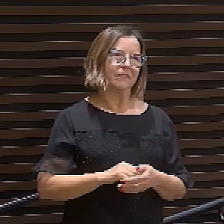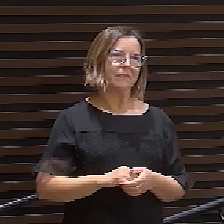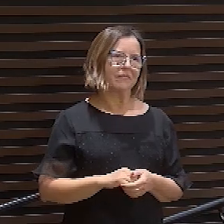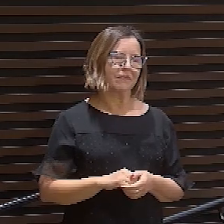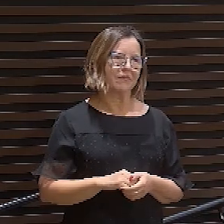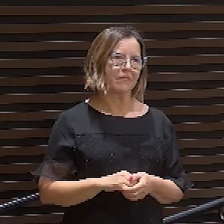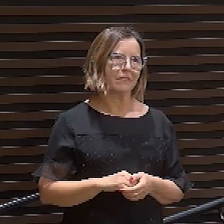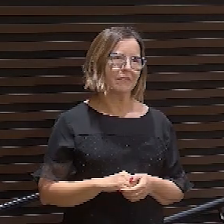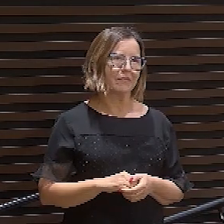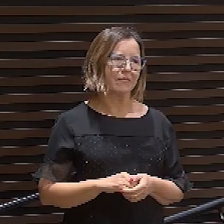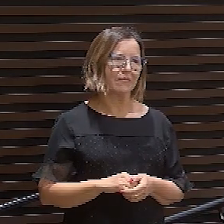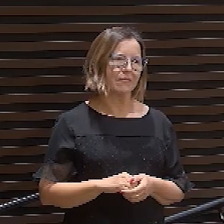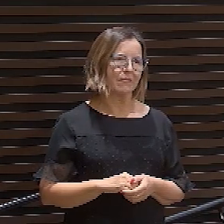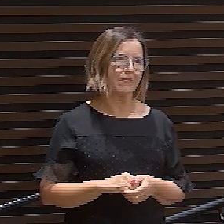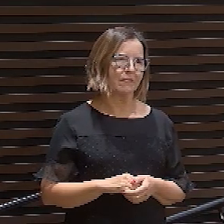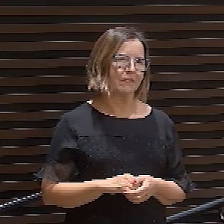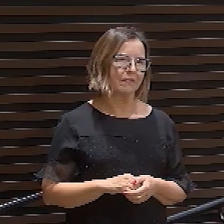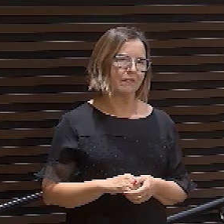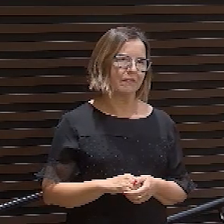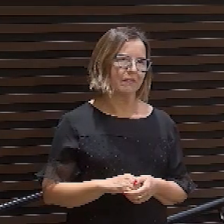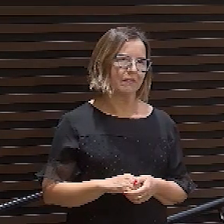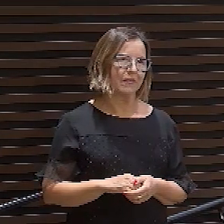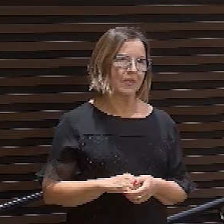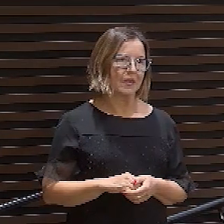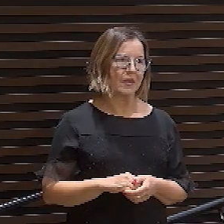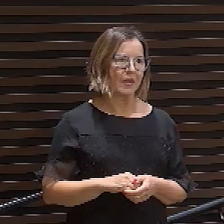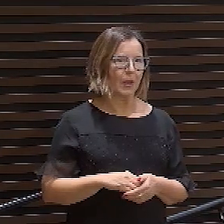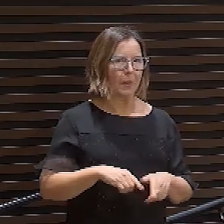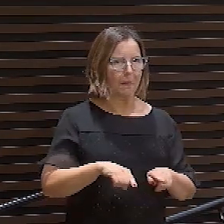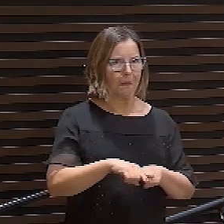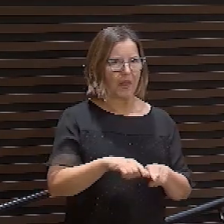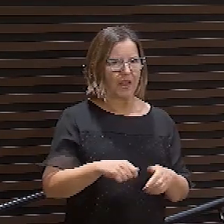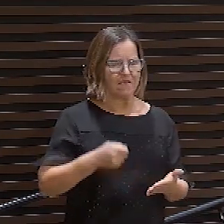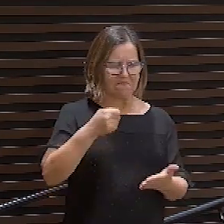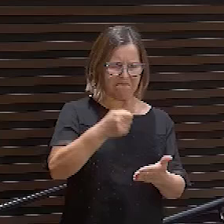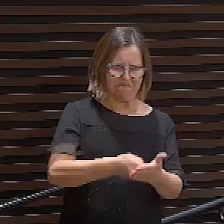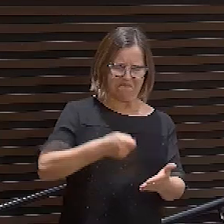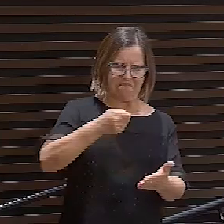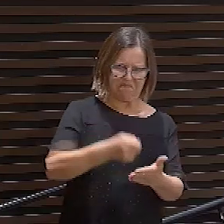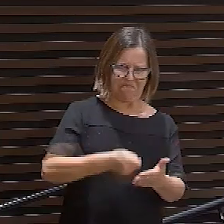Mas foi com uma marreta pesada.